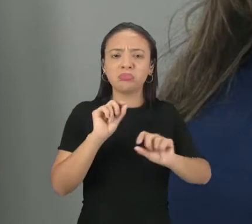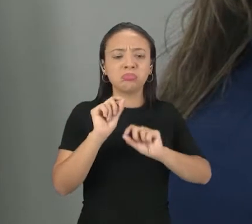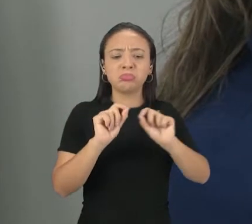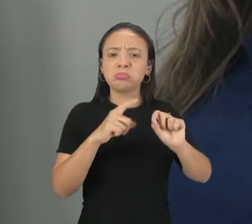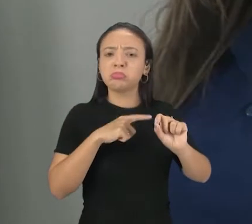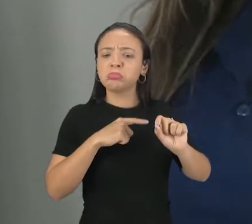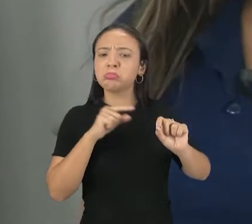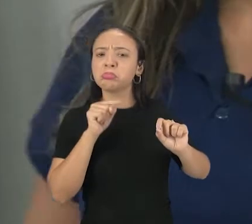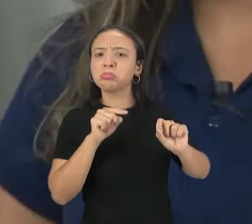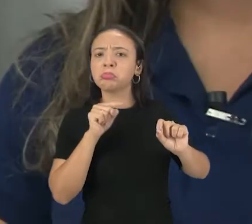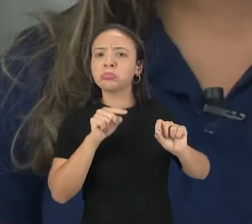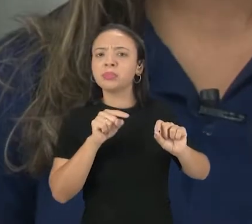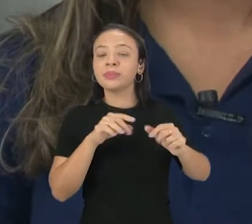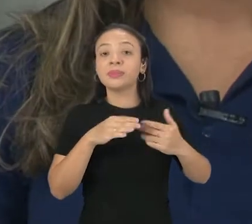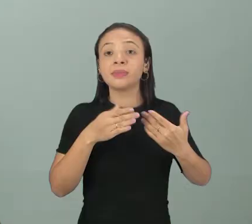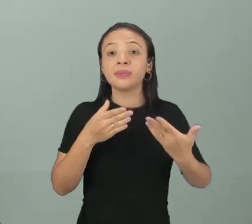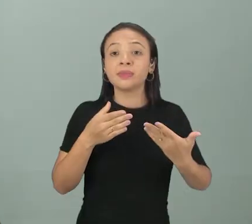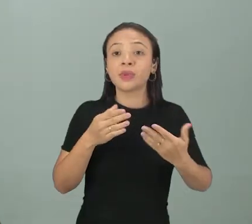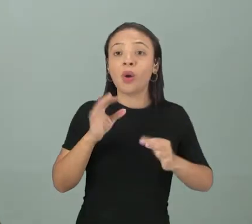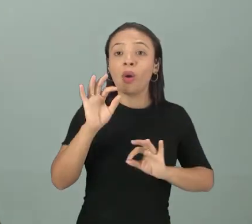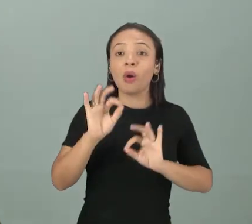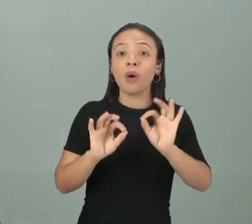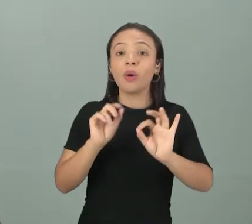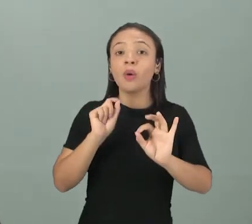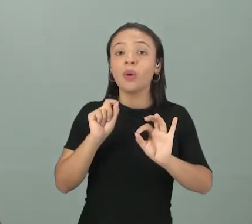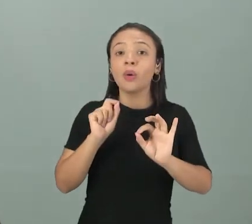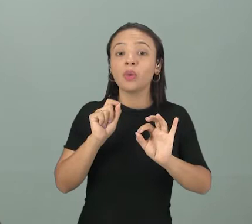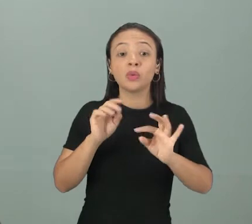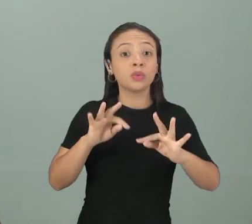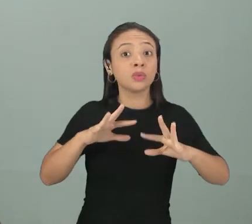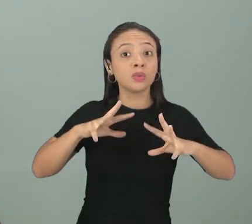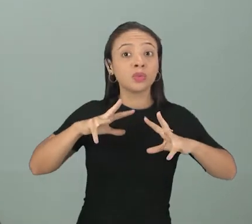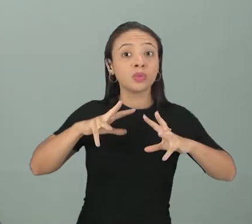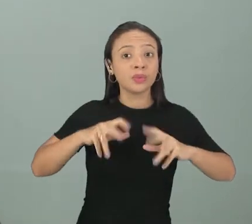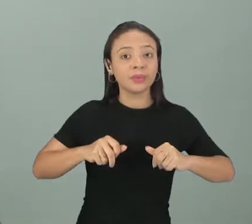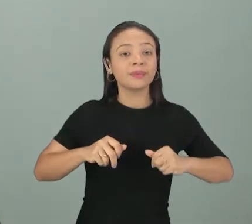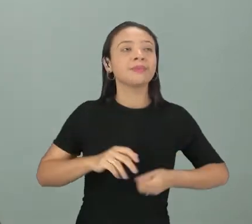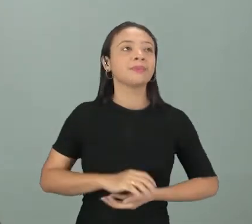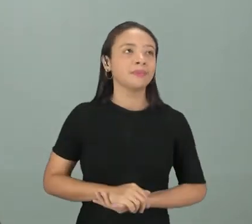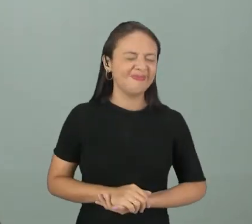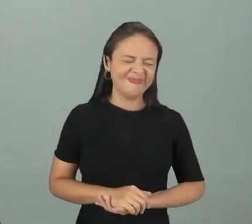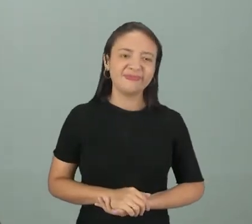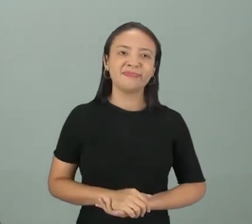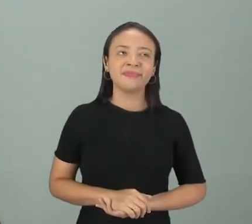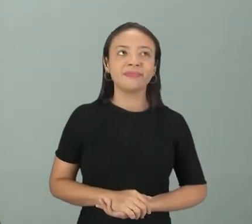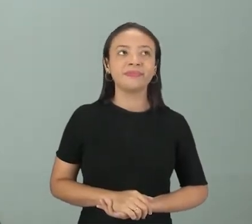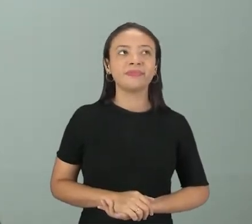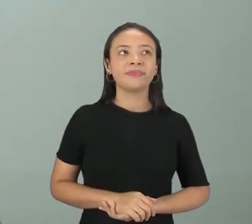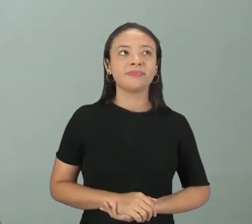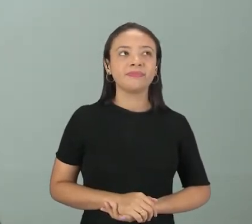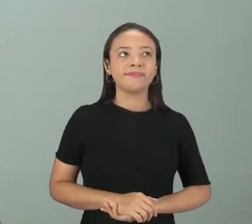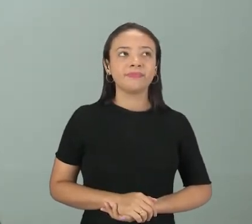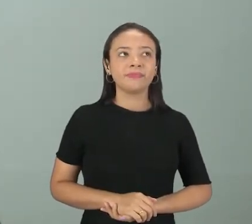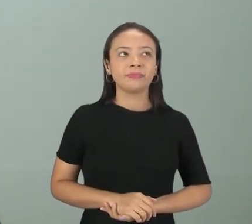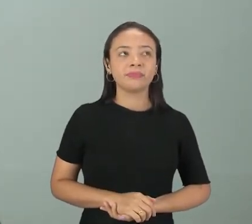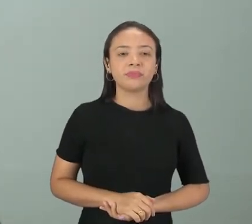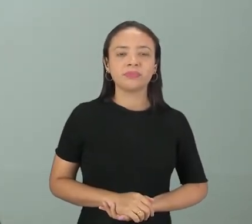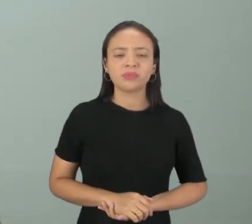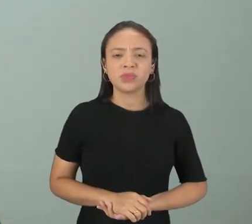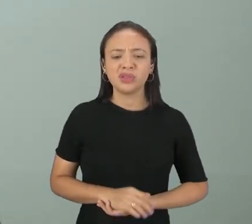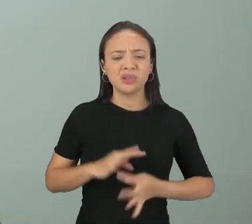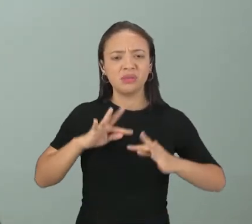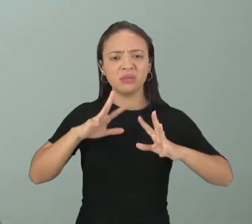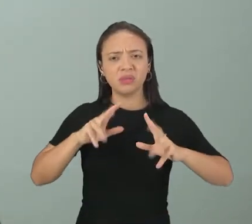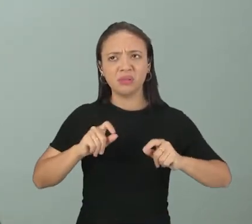vai ser acrescentado aqui nós vamos colocar aqui o total Isso mesmo o total o